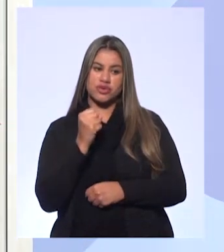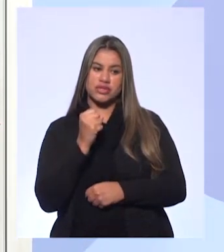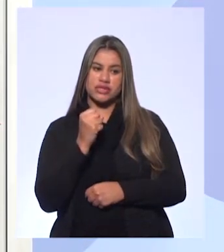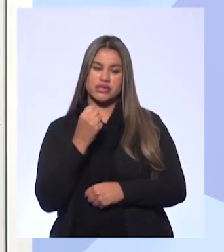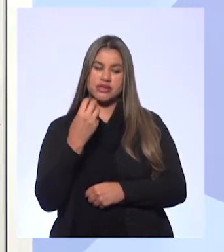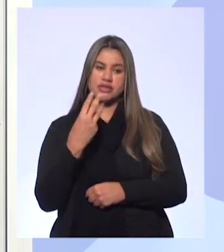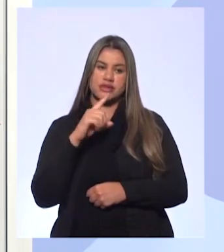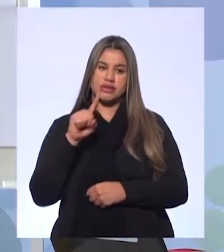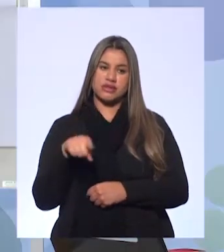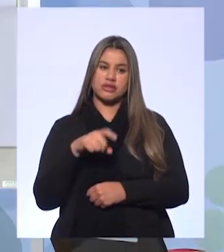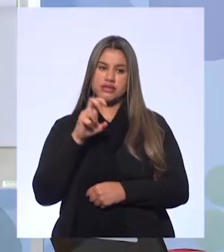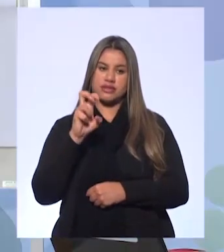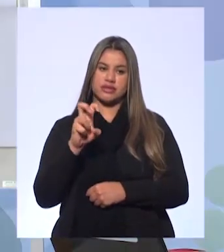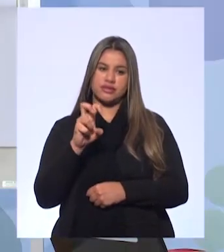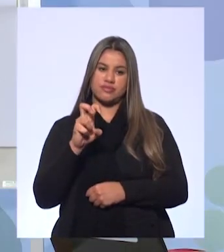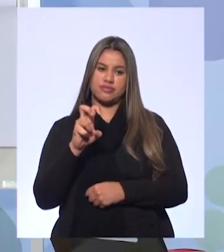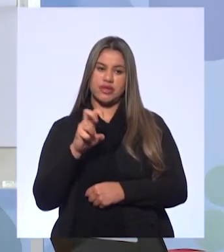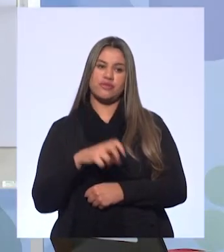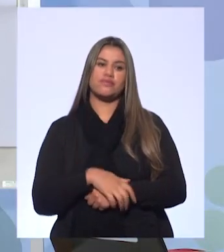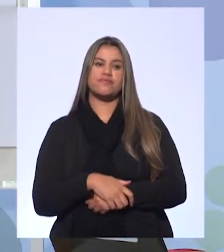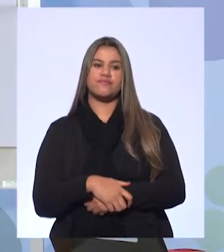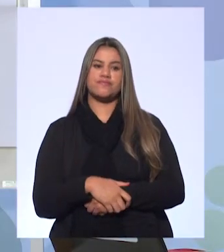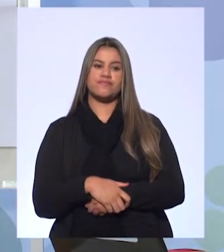183,5. Então, vamos lá.